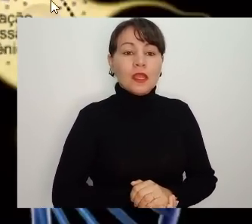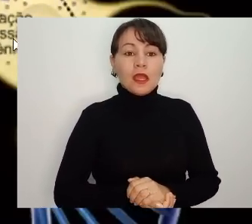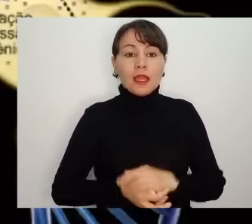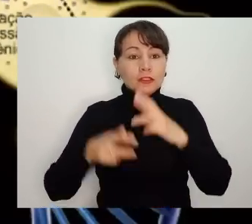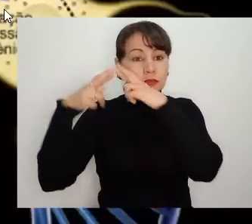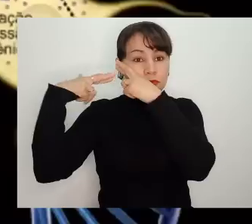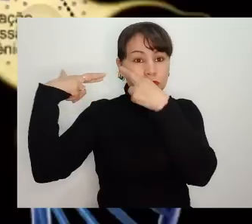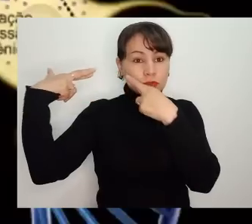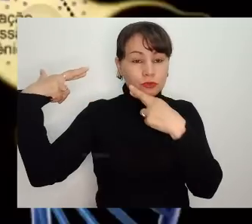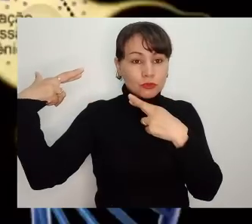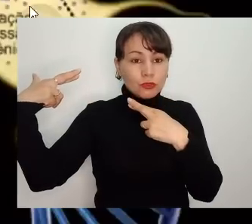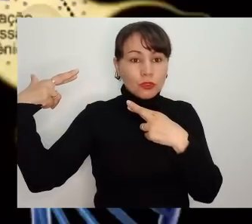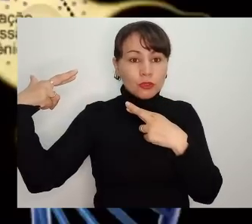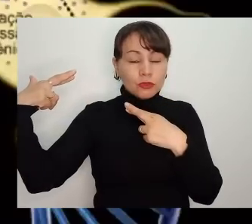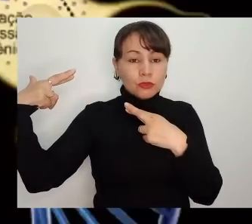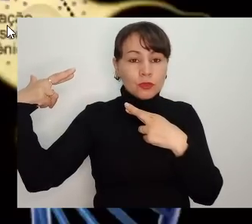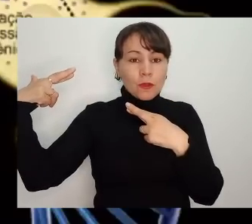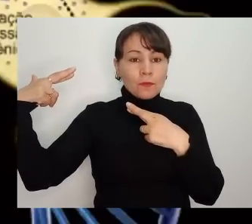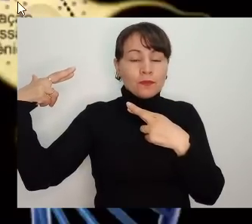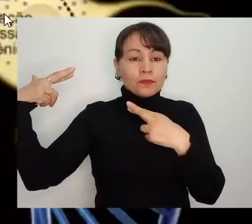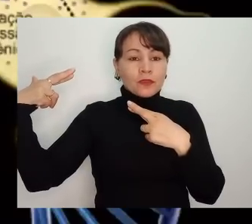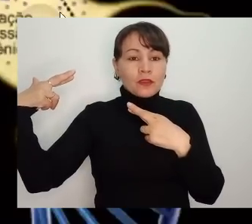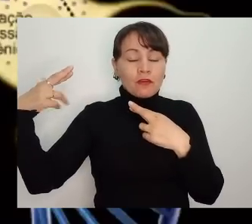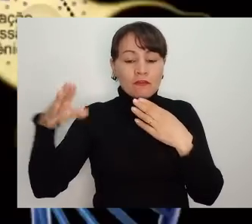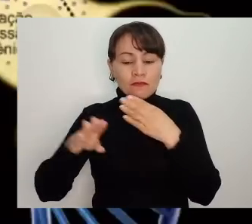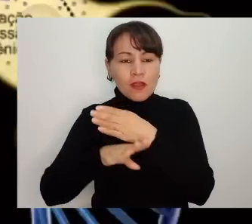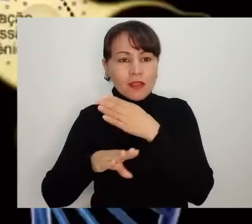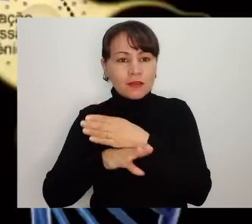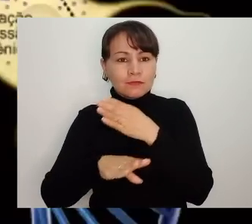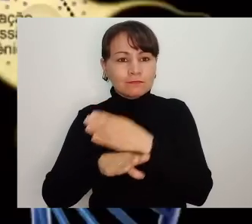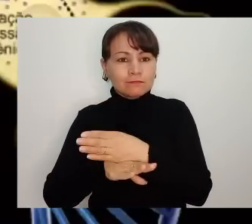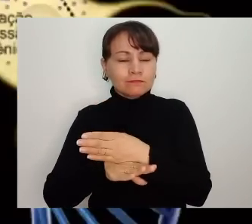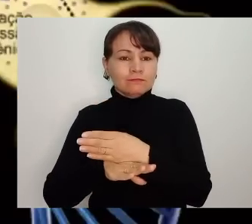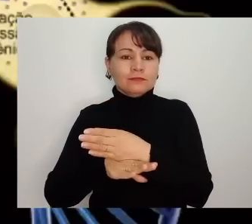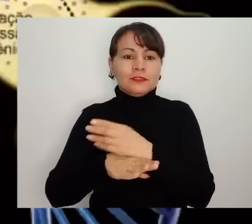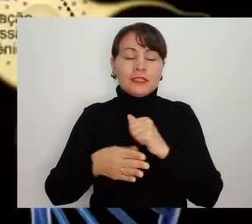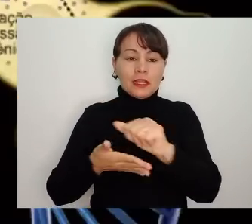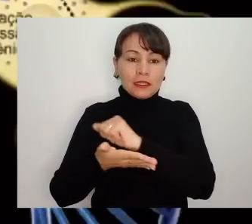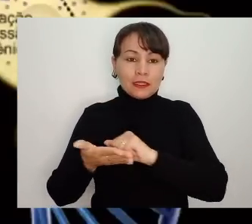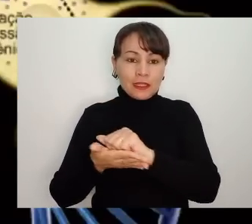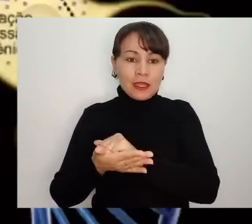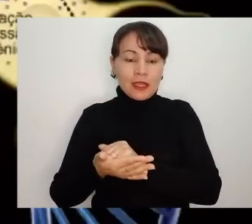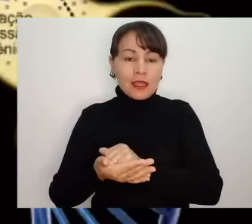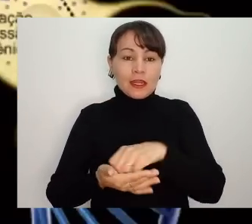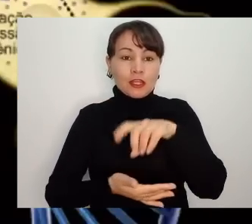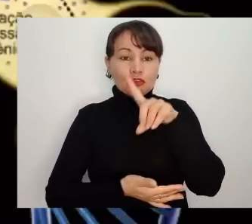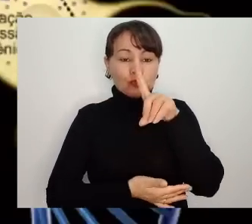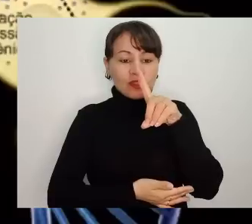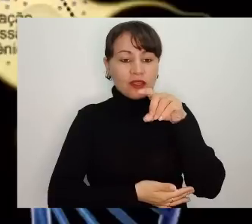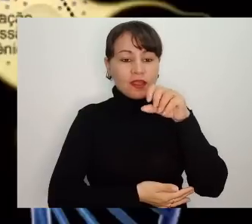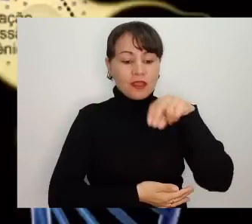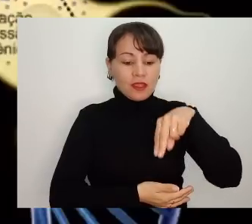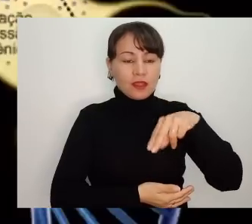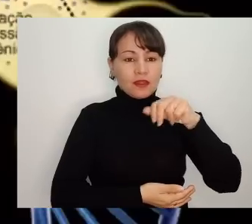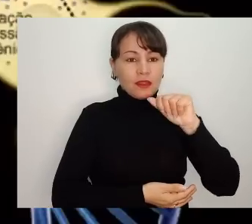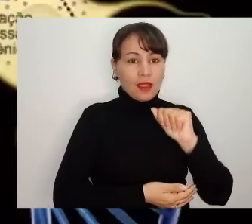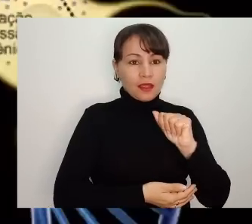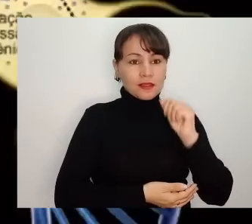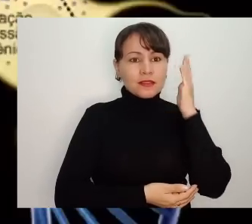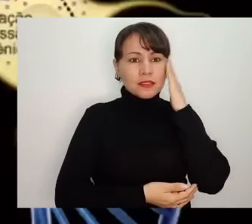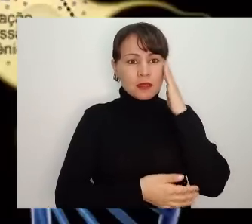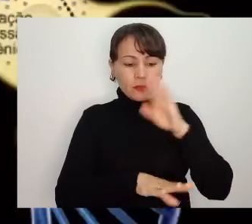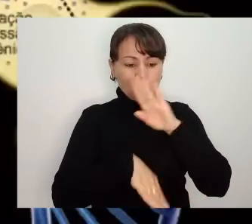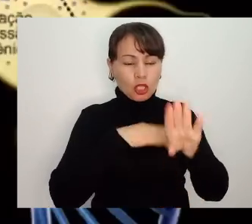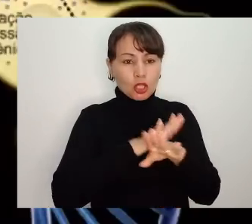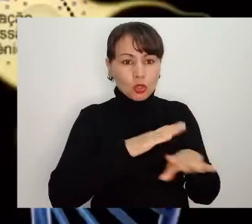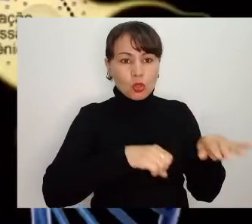aqui no corpo do neurônio, vai entrar diretamente na área do DNA da célula. A gente sabe que